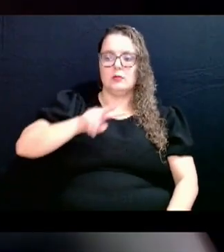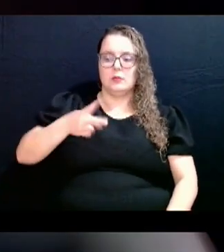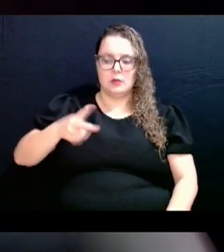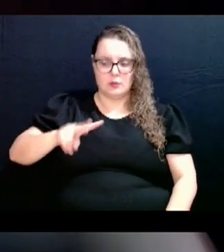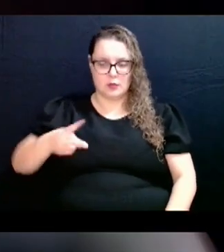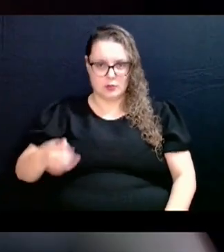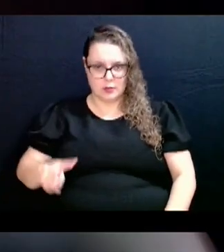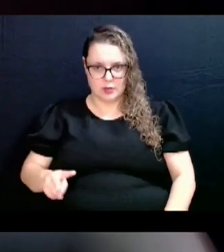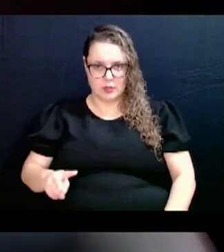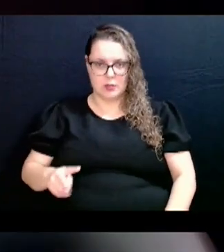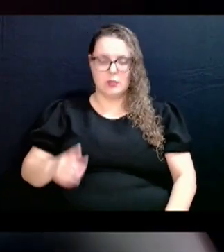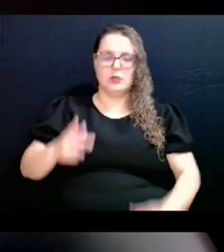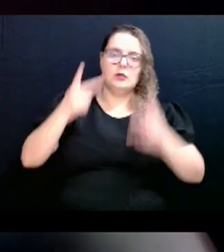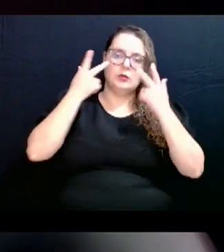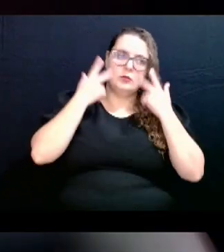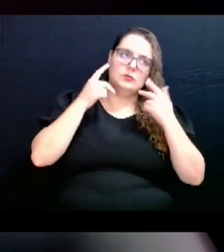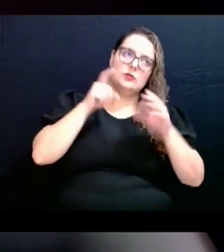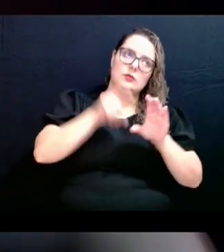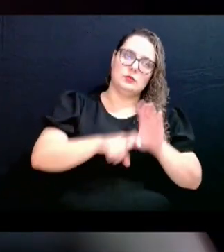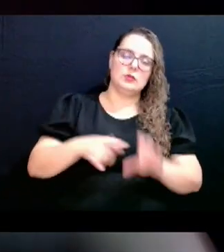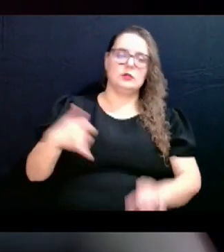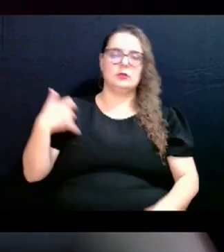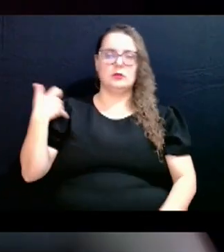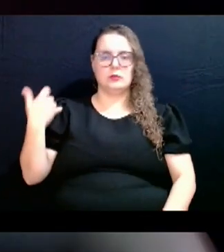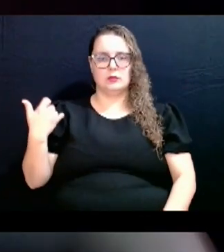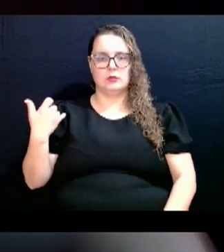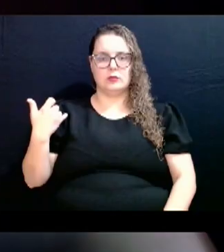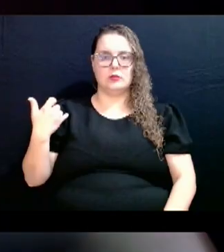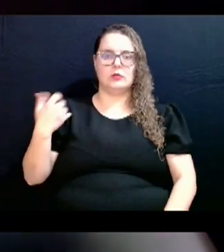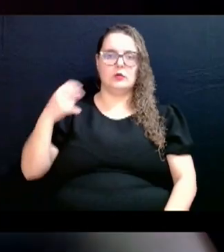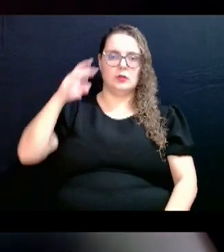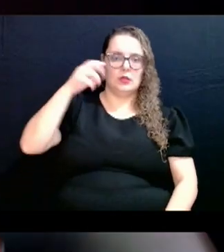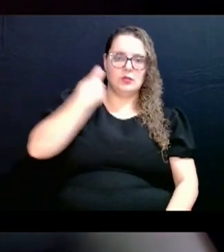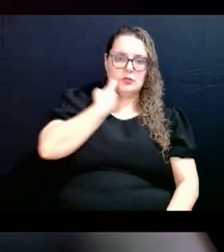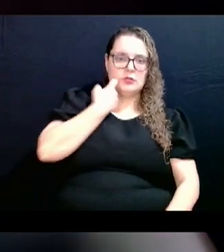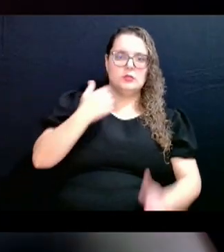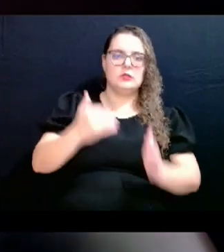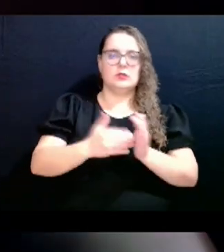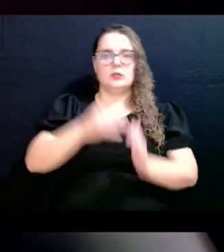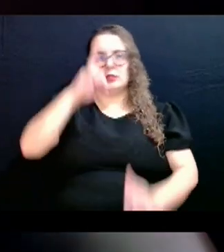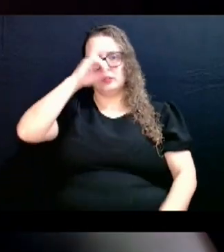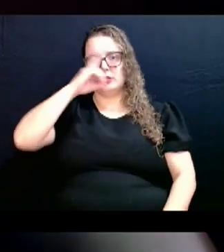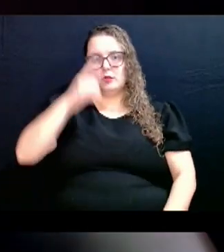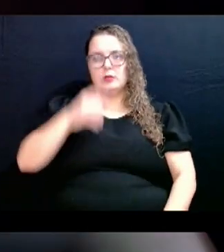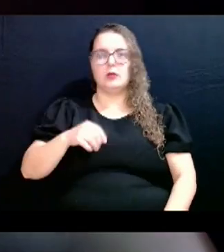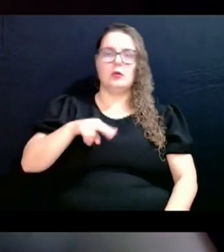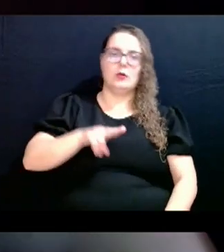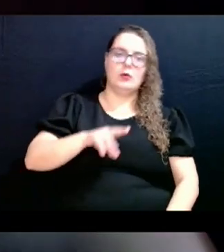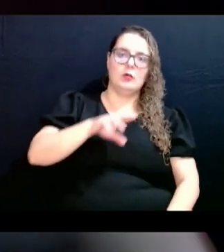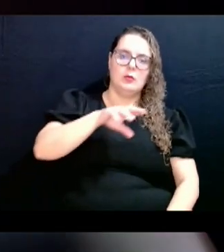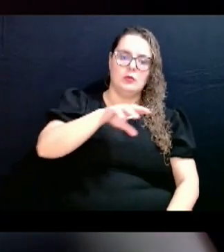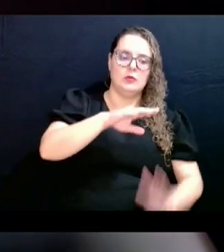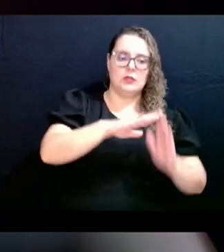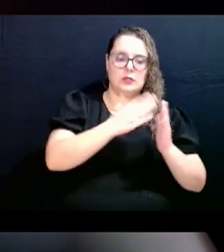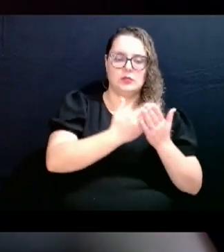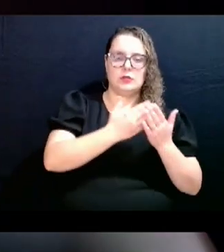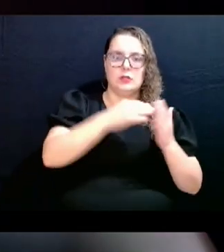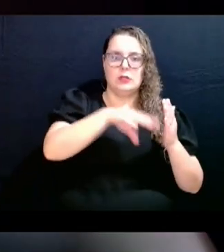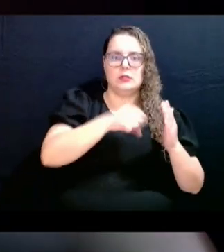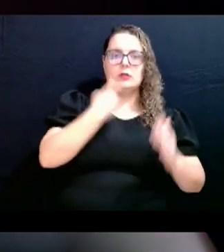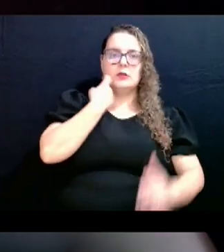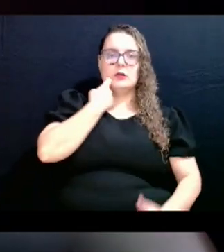geralmente, dependendo da idade, ela vai ficar de sexta a domingo, ou pega na sexta na escola, devolve na segunda na